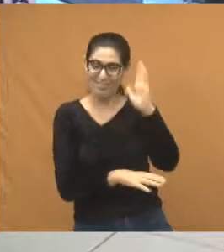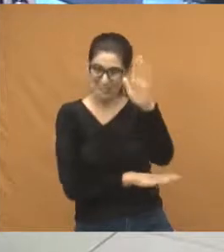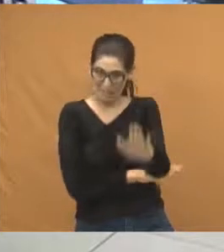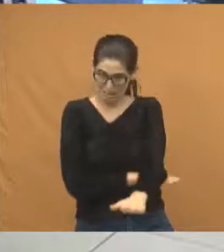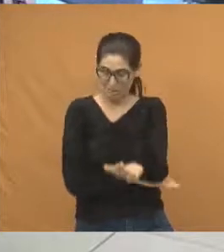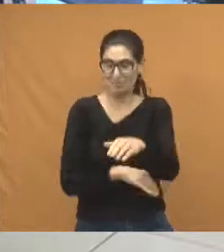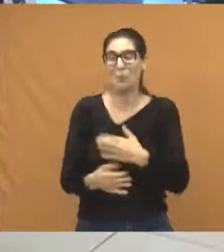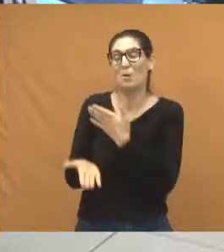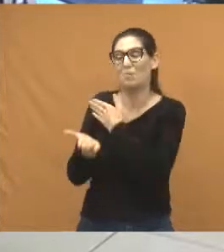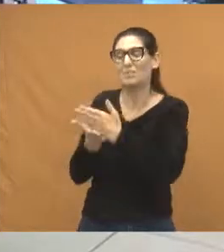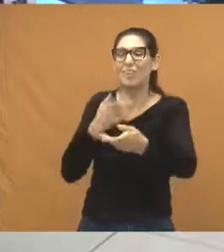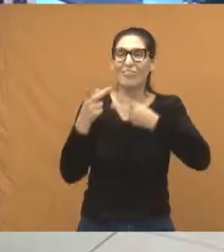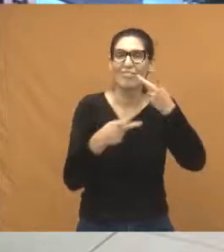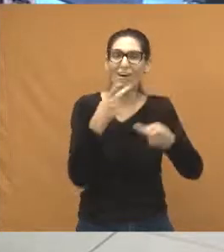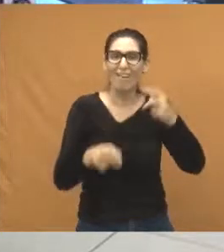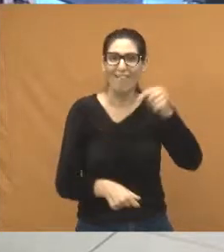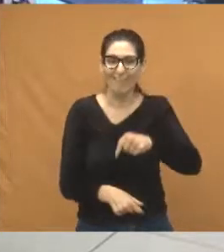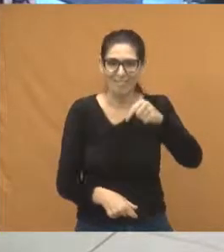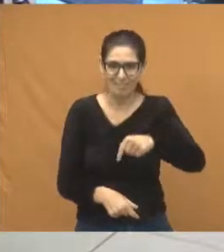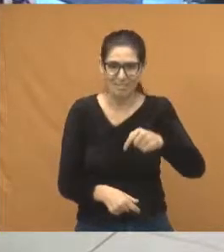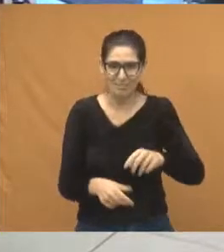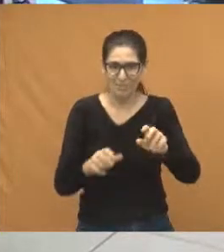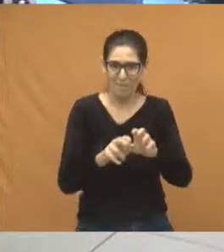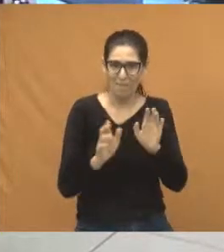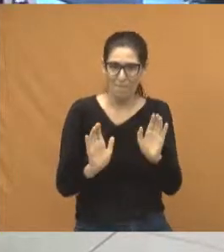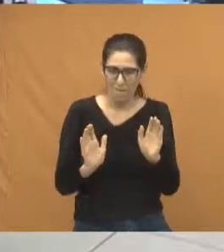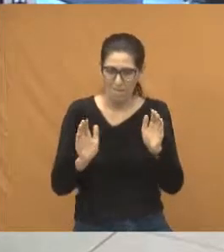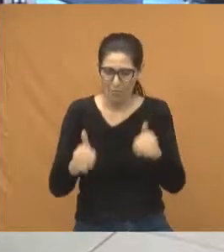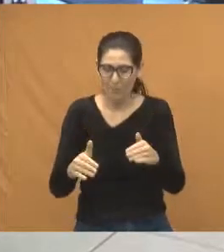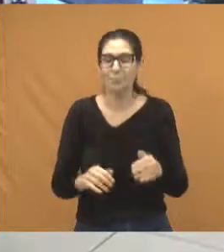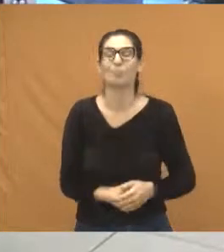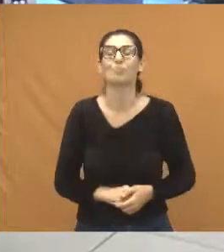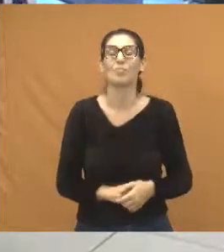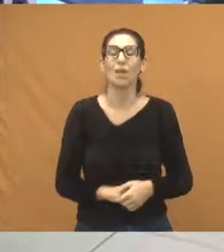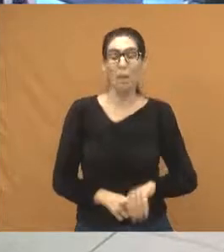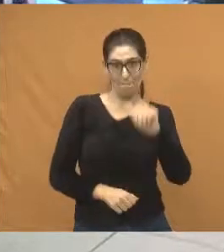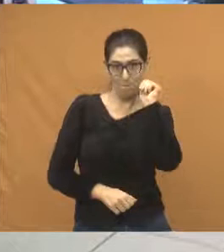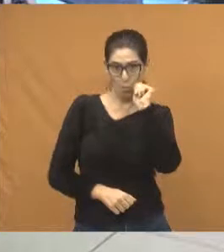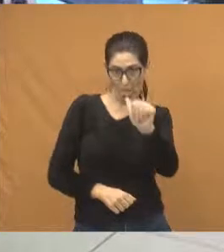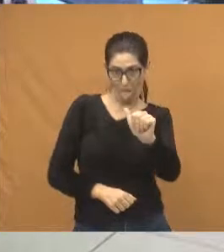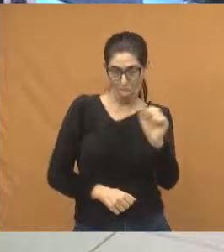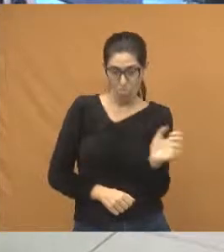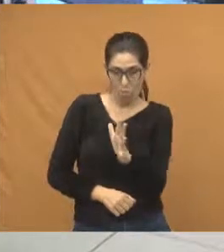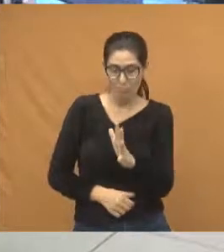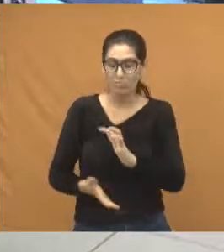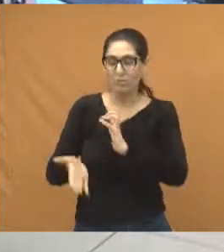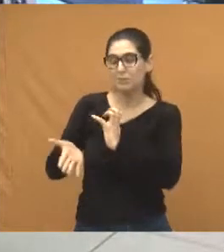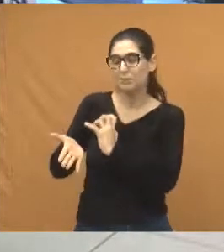queria começar falando hoje aqui a respeito da posse da nova secretária